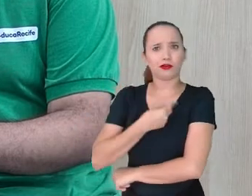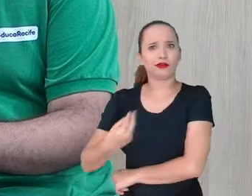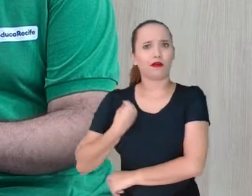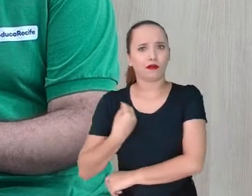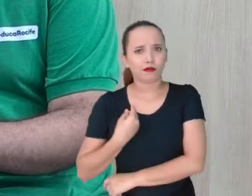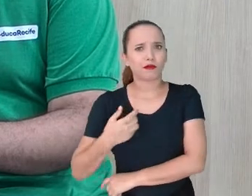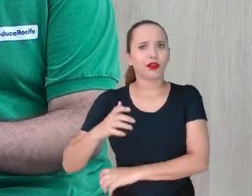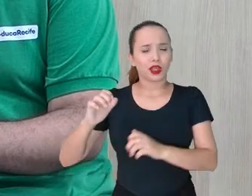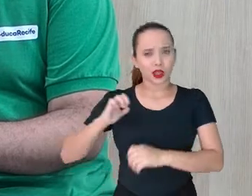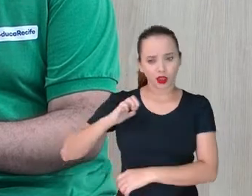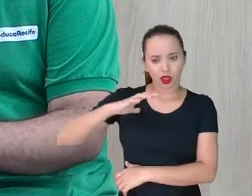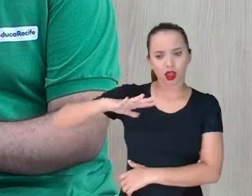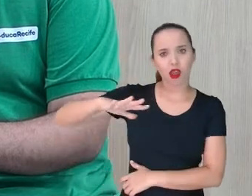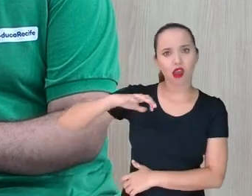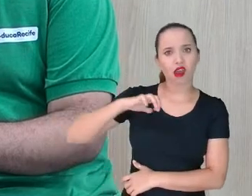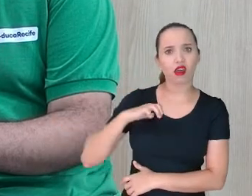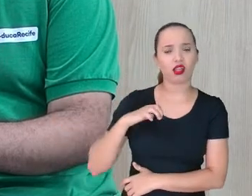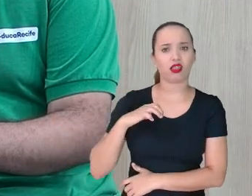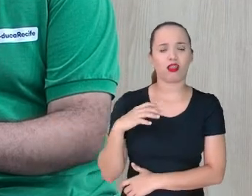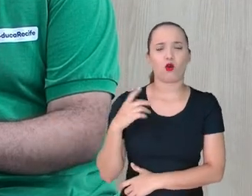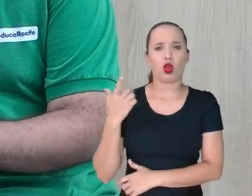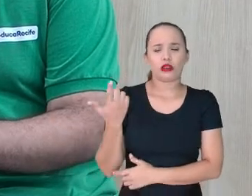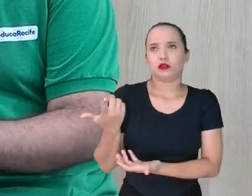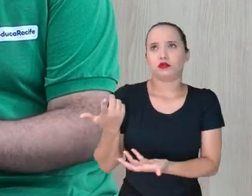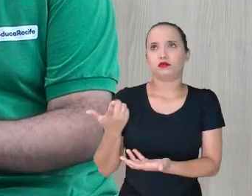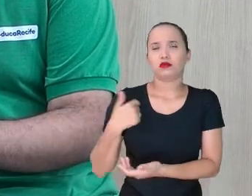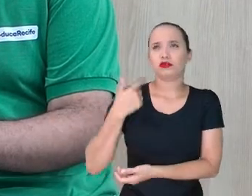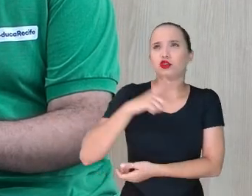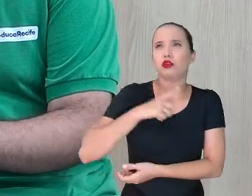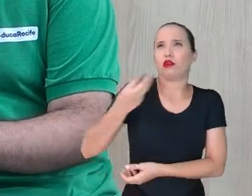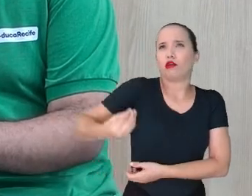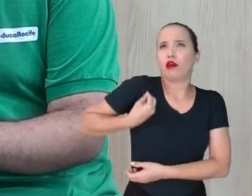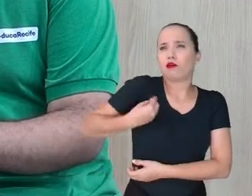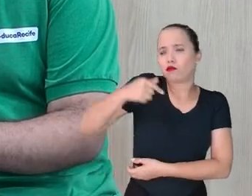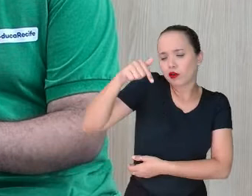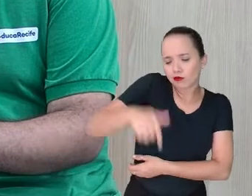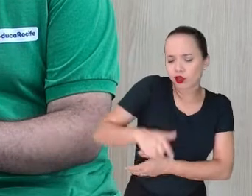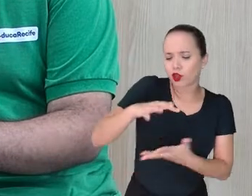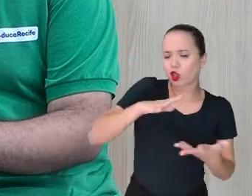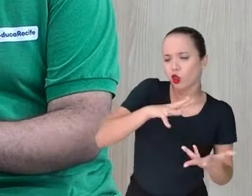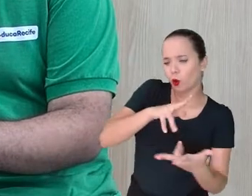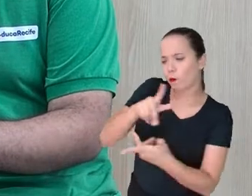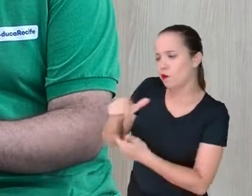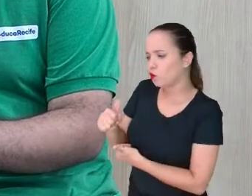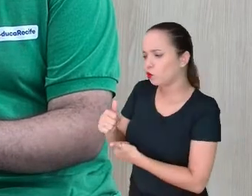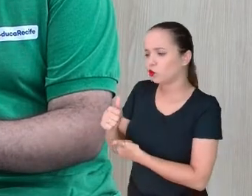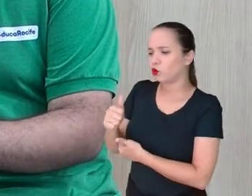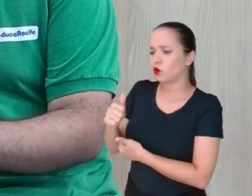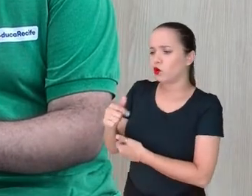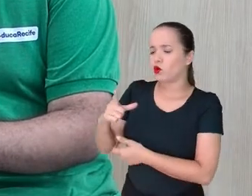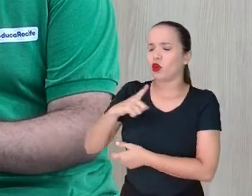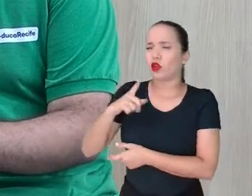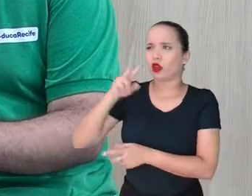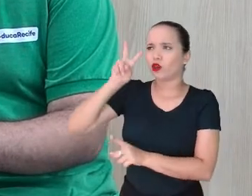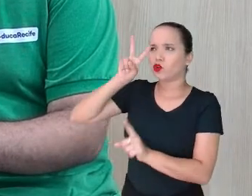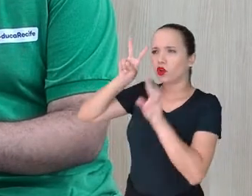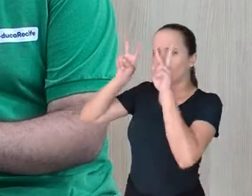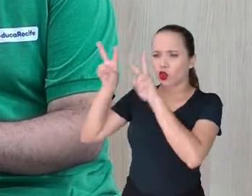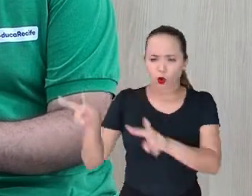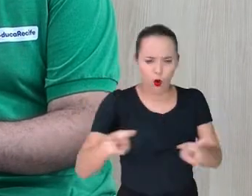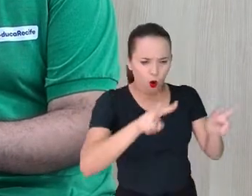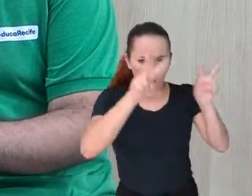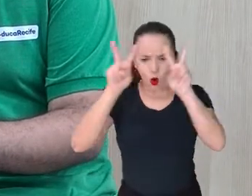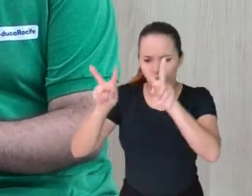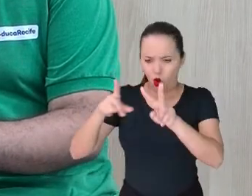pensar nesse formato. Será que a gente está no mundo, né, que a gente visa o ser ou